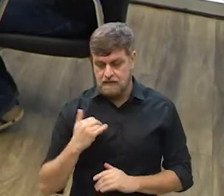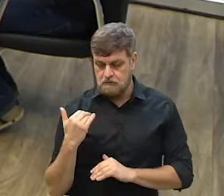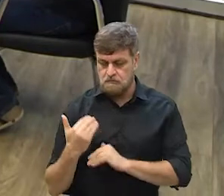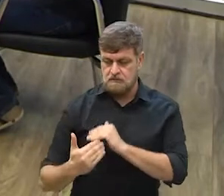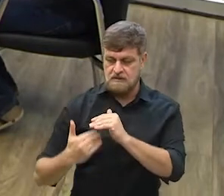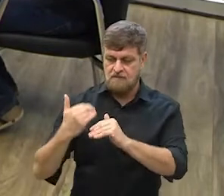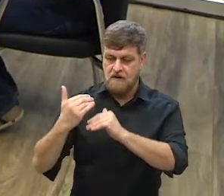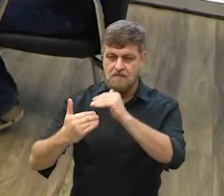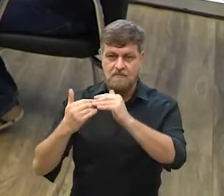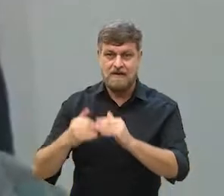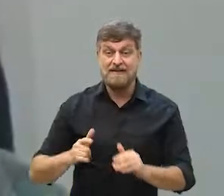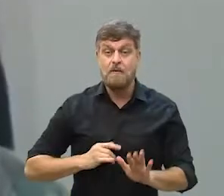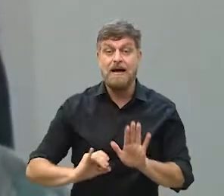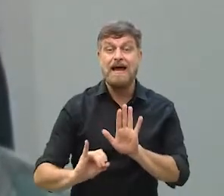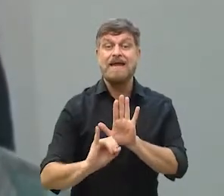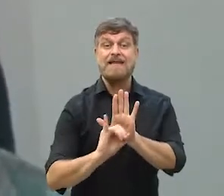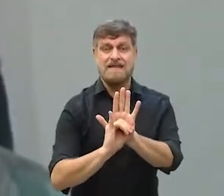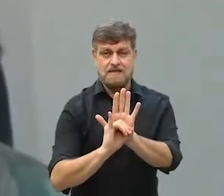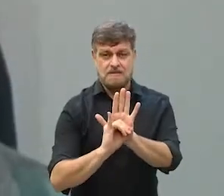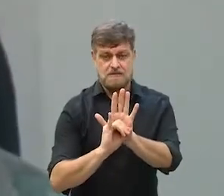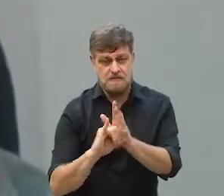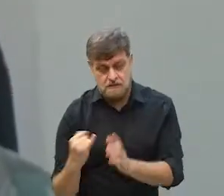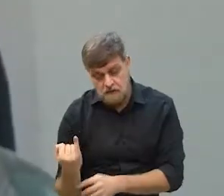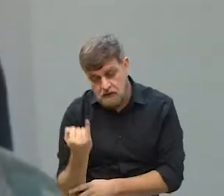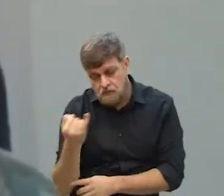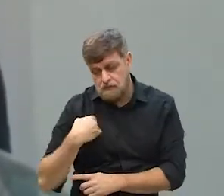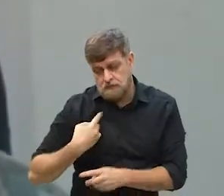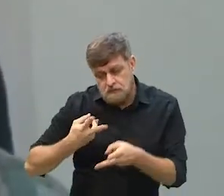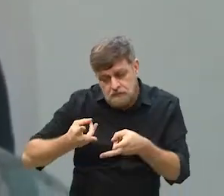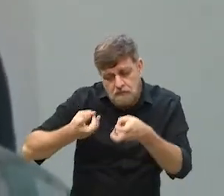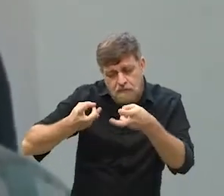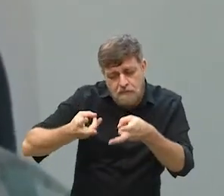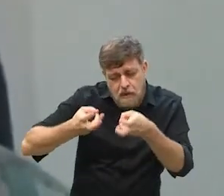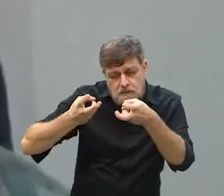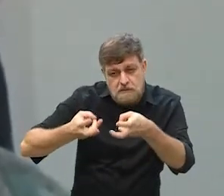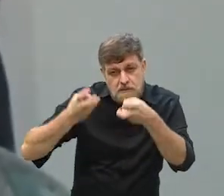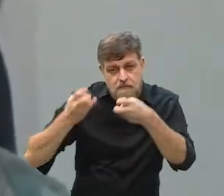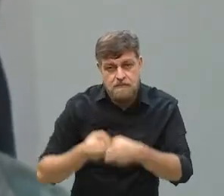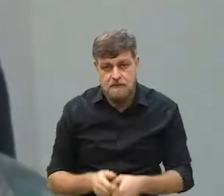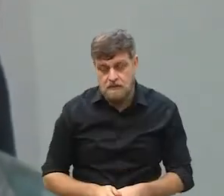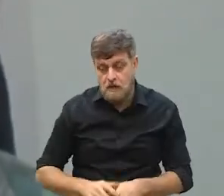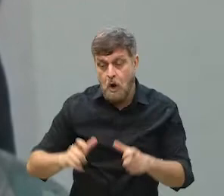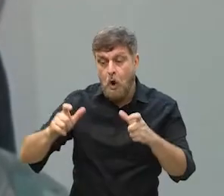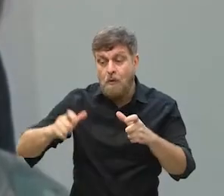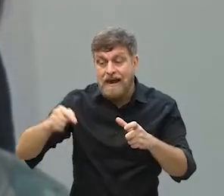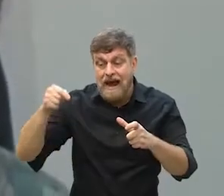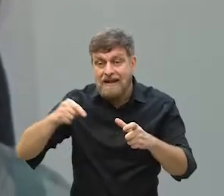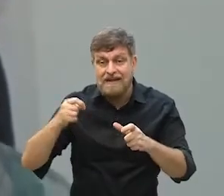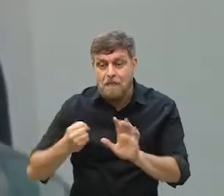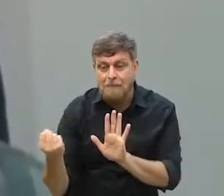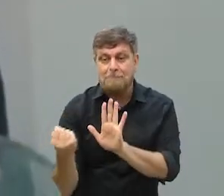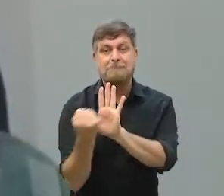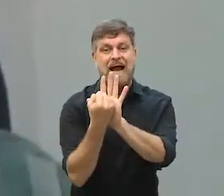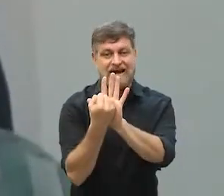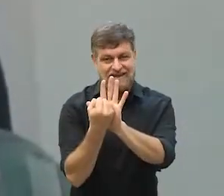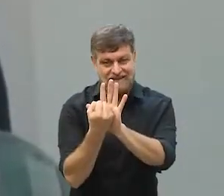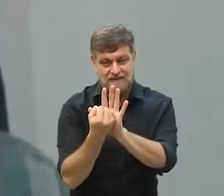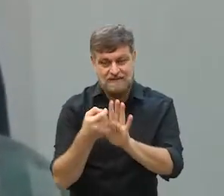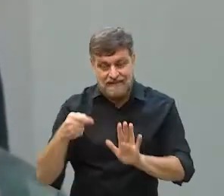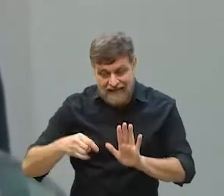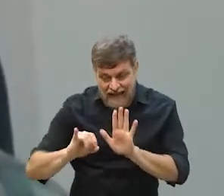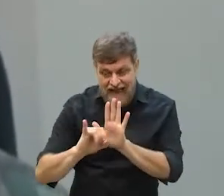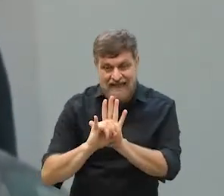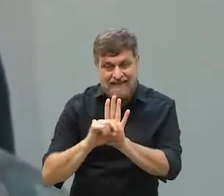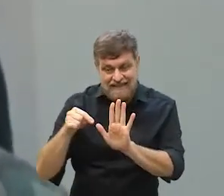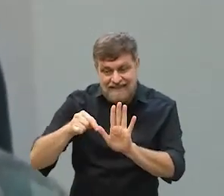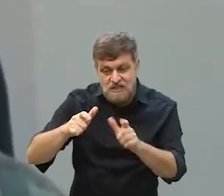da identidade, né? Então, é importante a gente perceber a identidade dos nossos locais, e a partir da